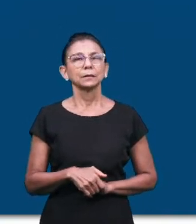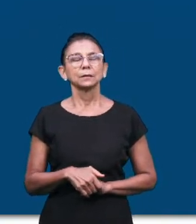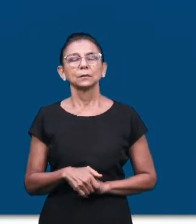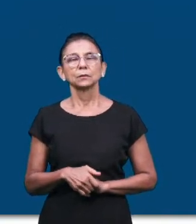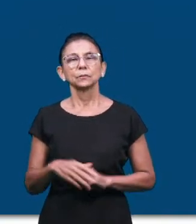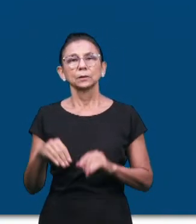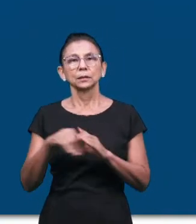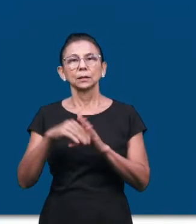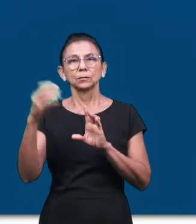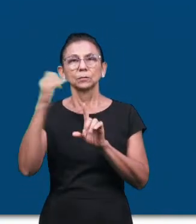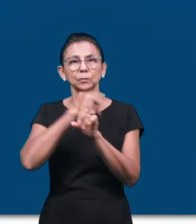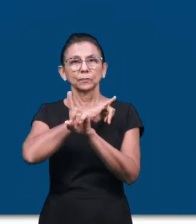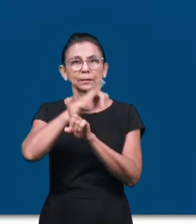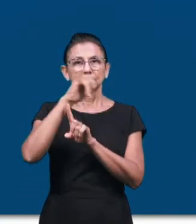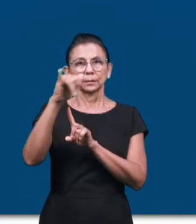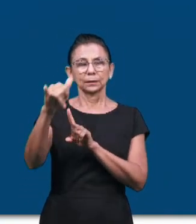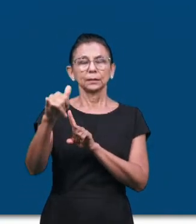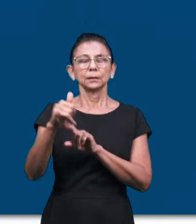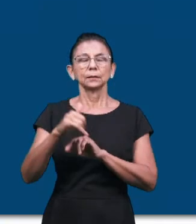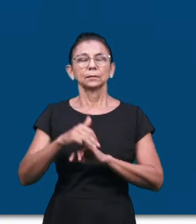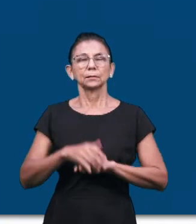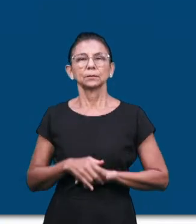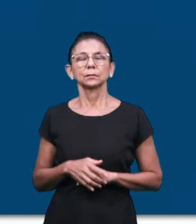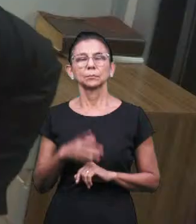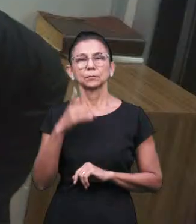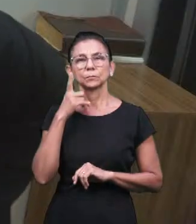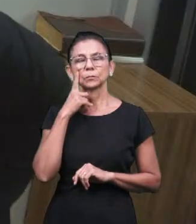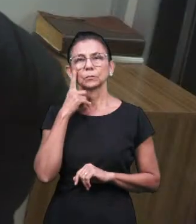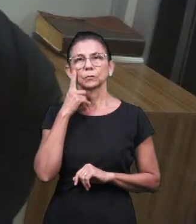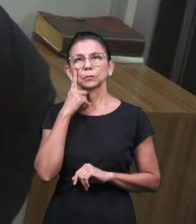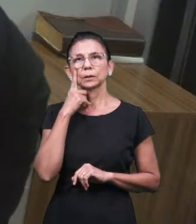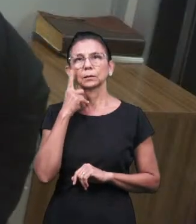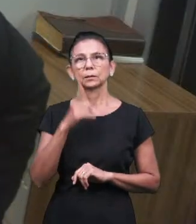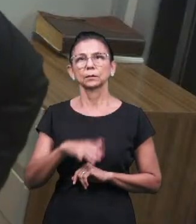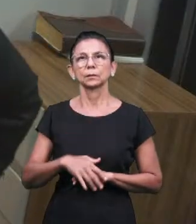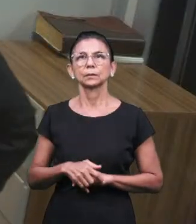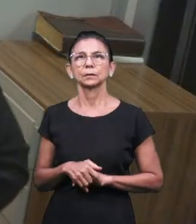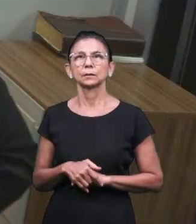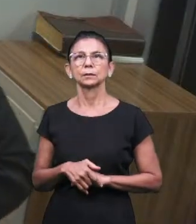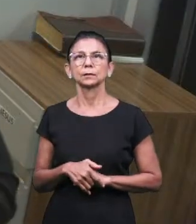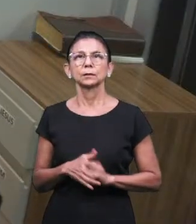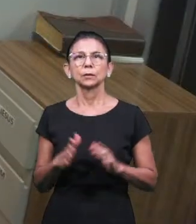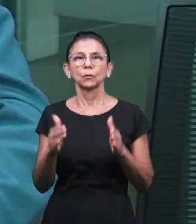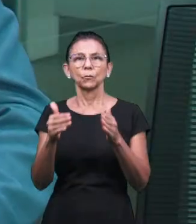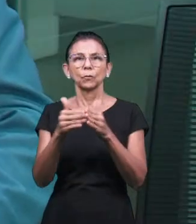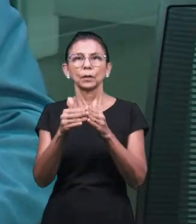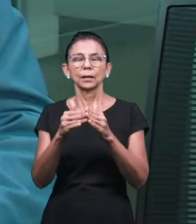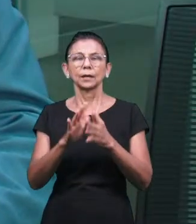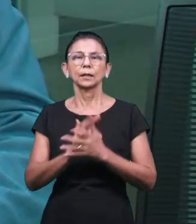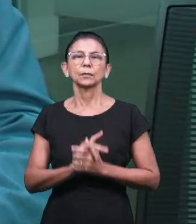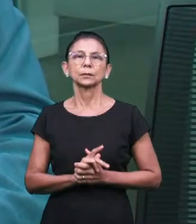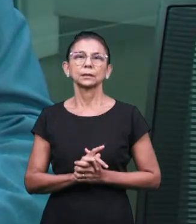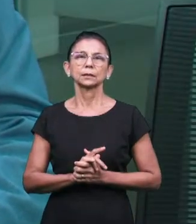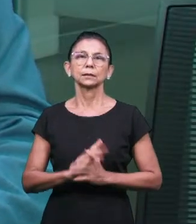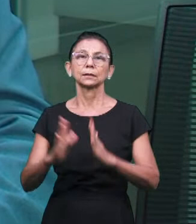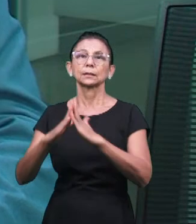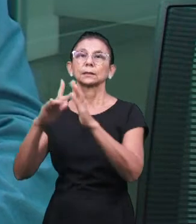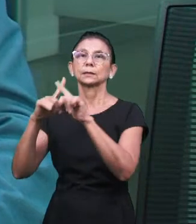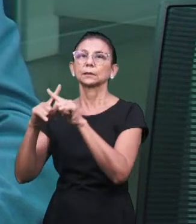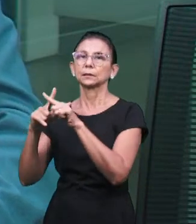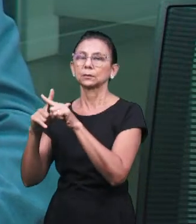ali, você podia abordar a igreja. Mas eu queria